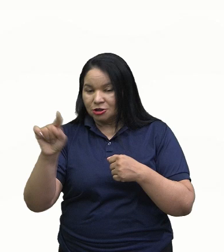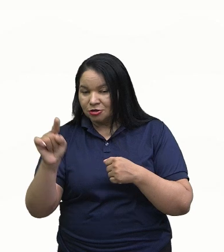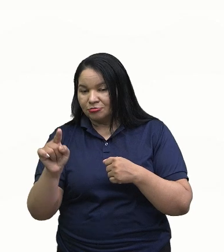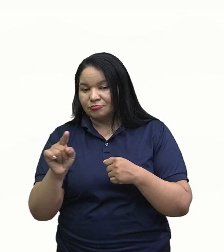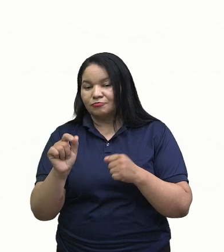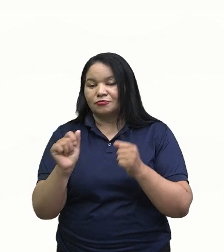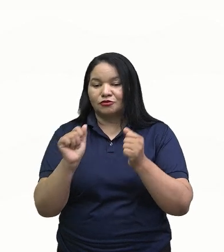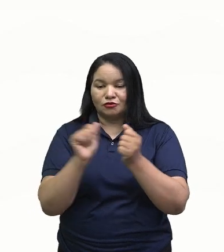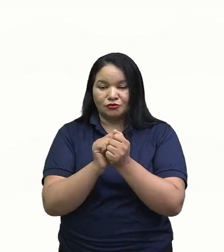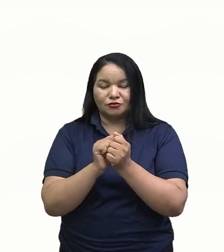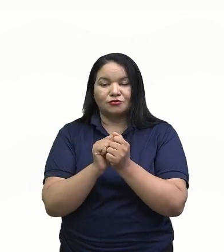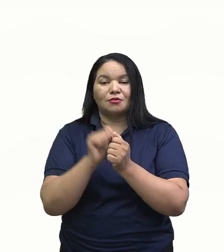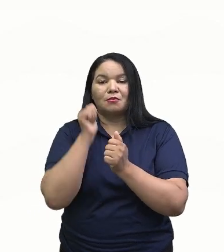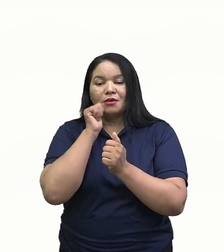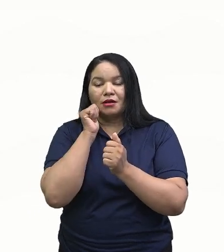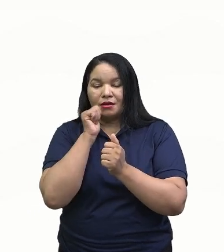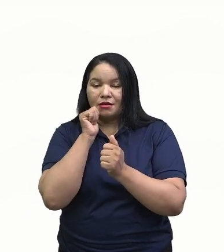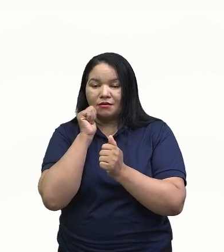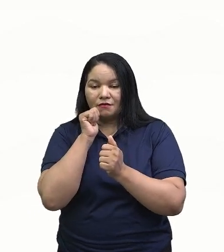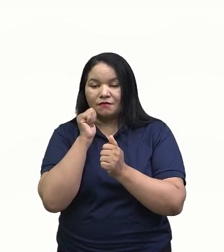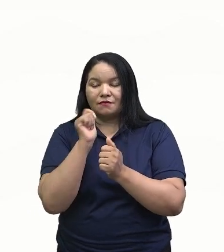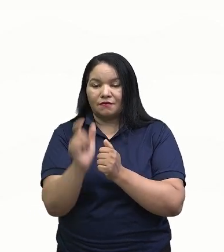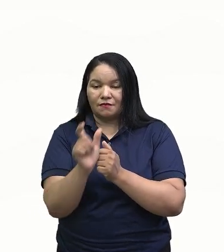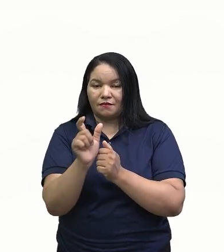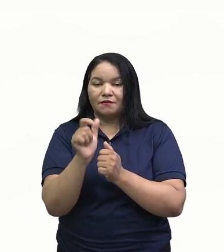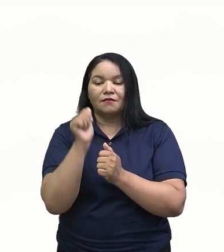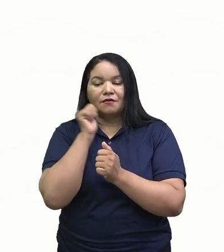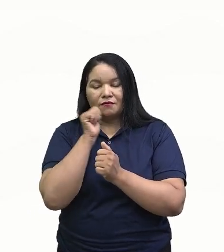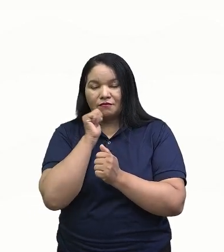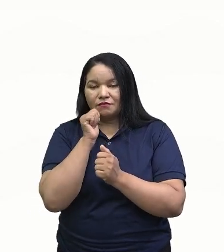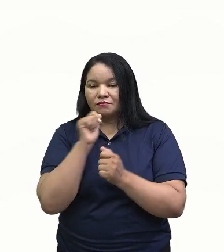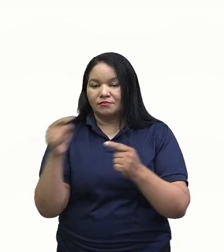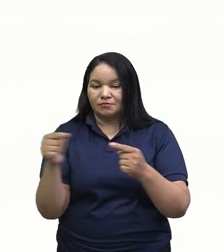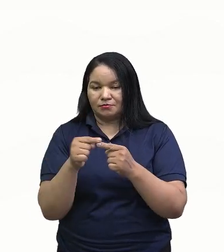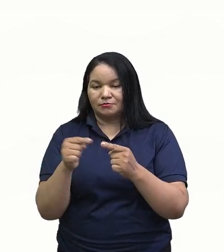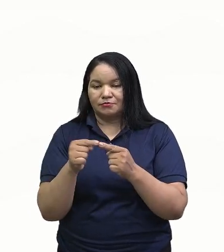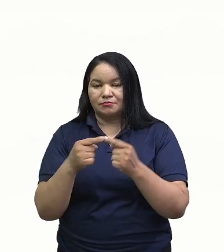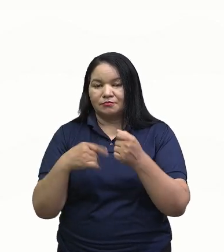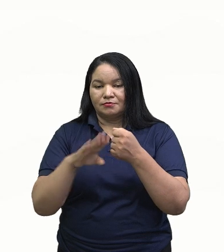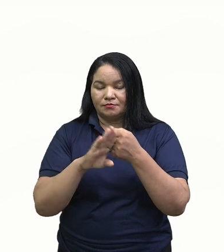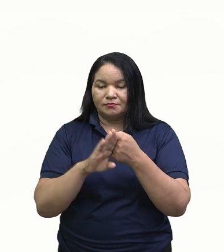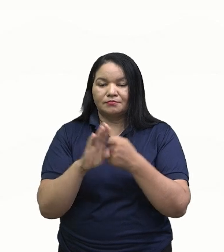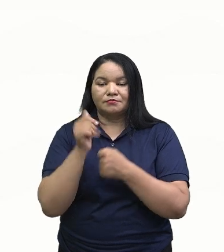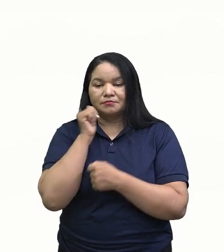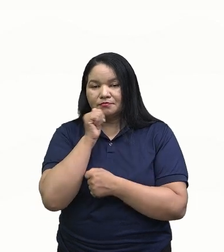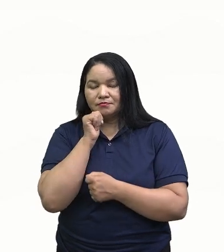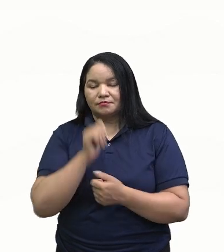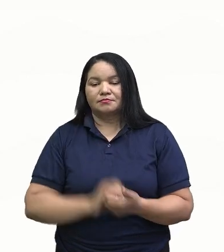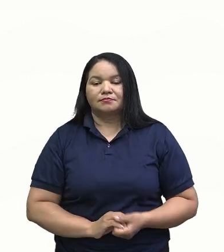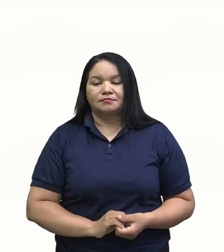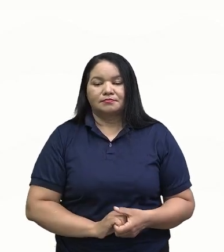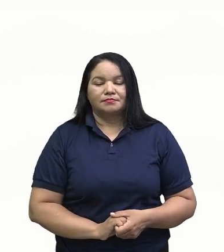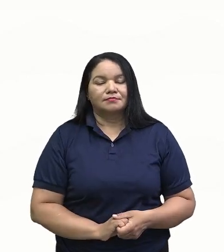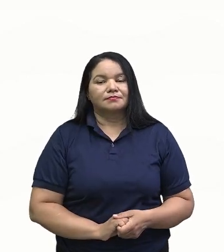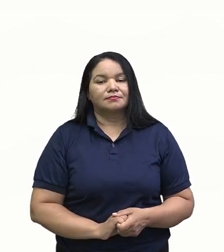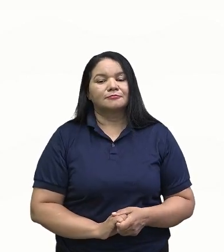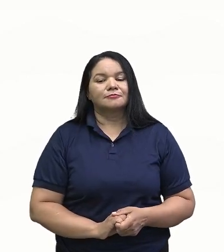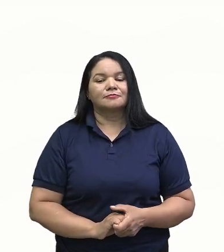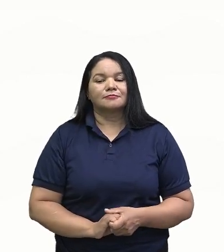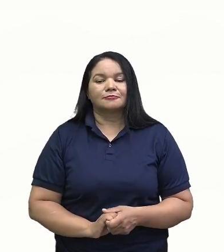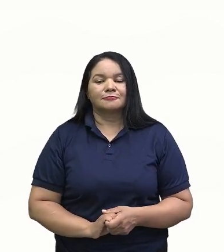palavras que todas aqui são substantivos femininos. Perceberam? Muito bem.